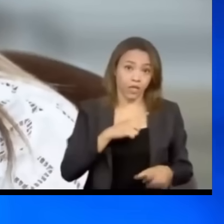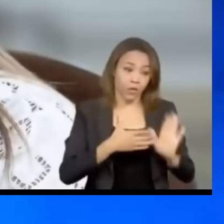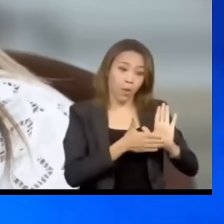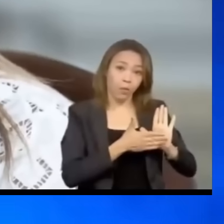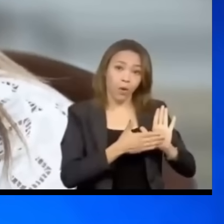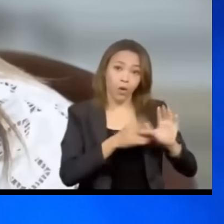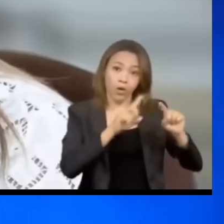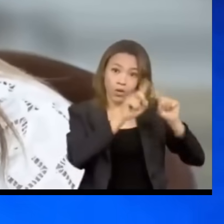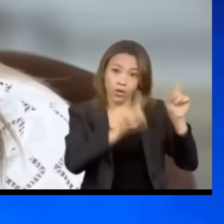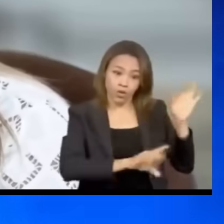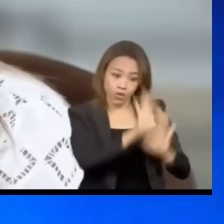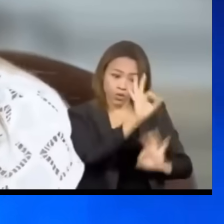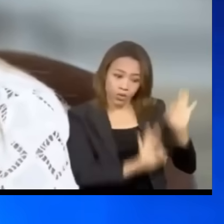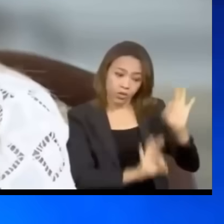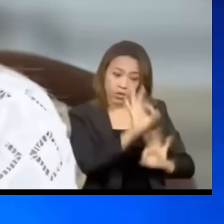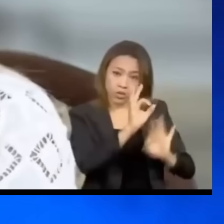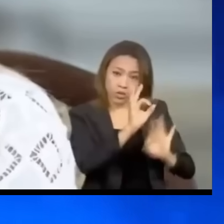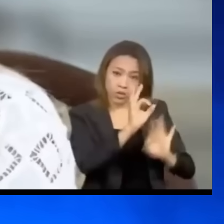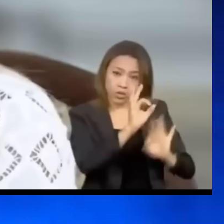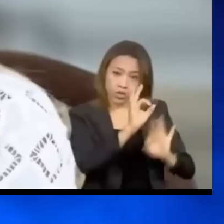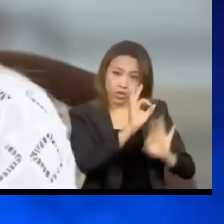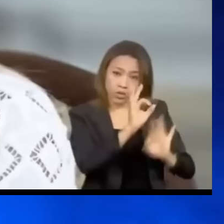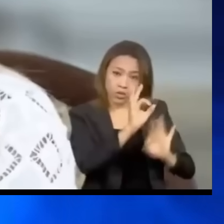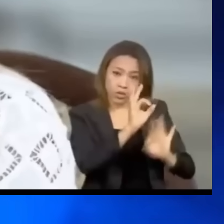violência contra as mulheres nas redes.